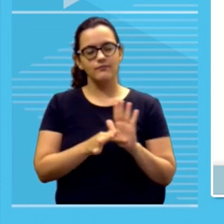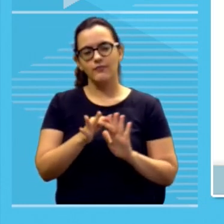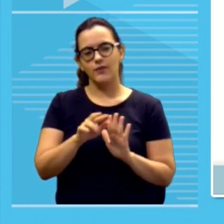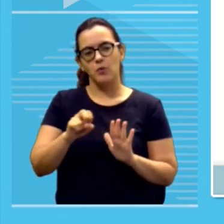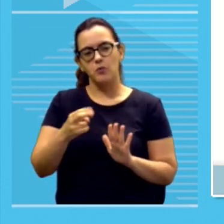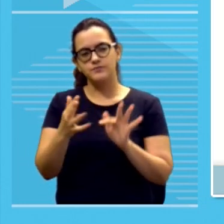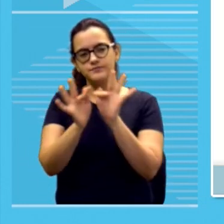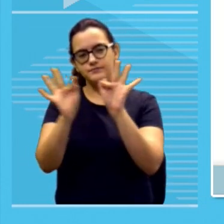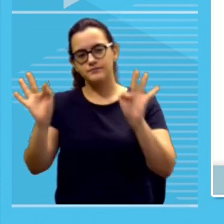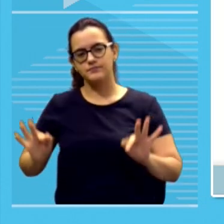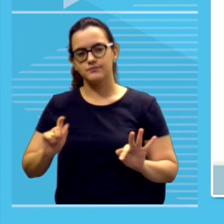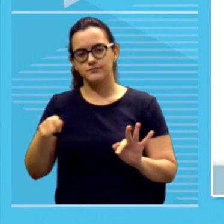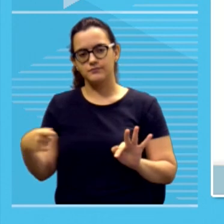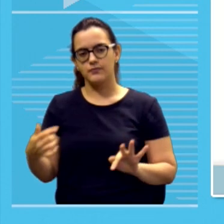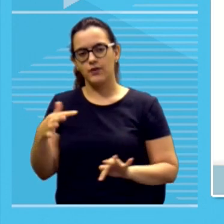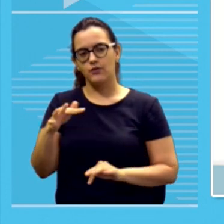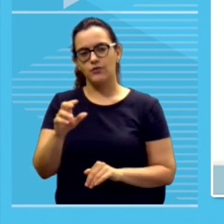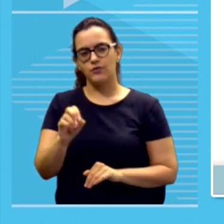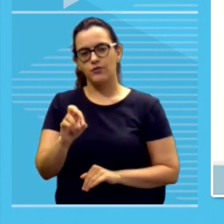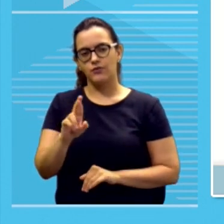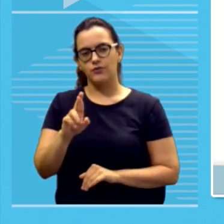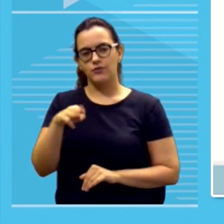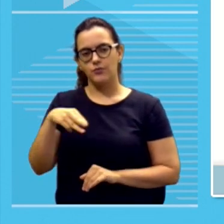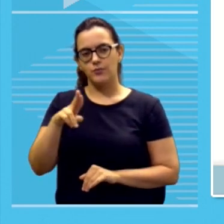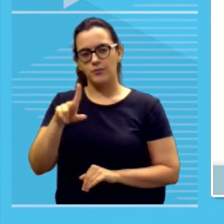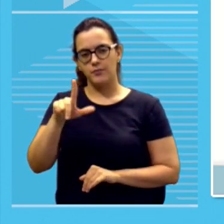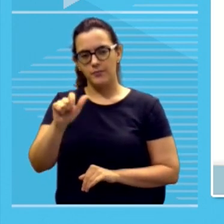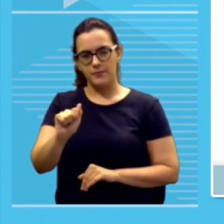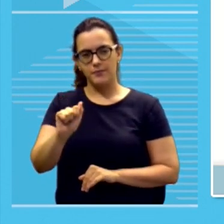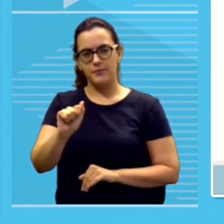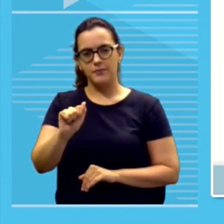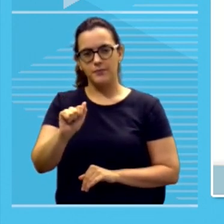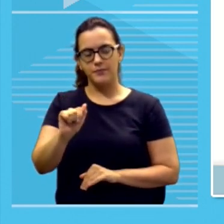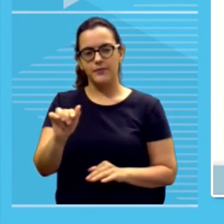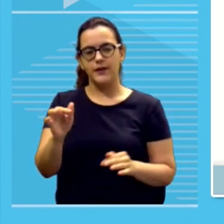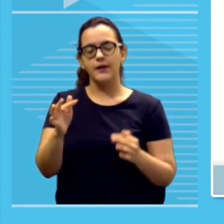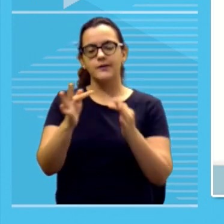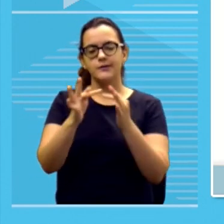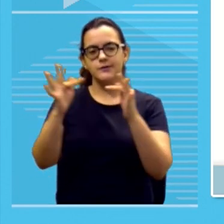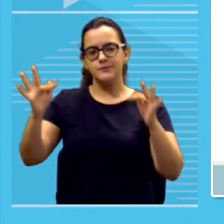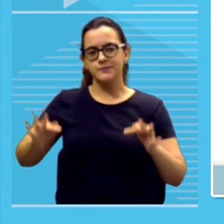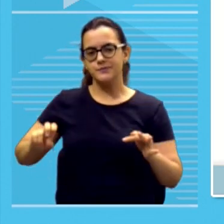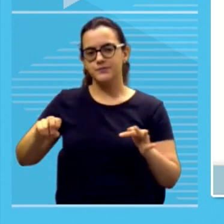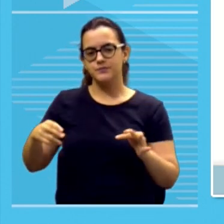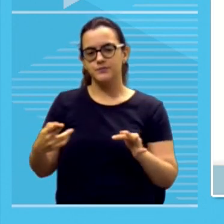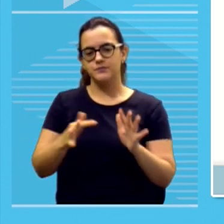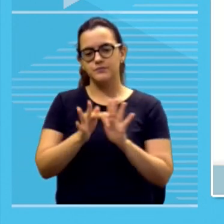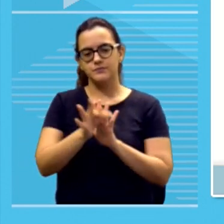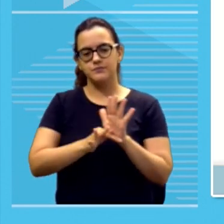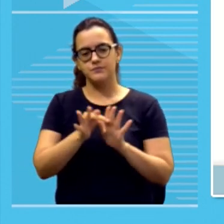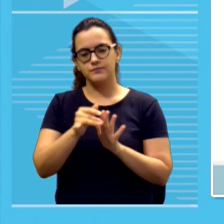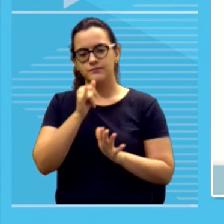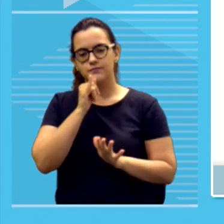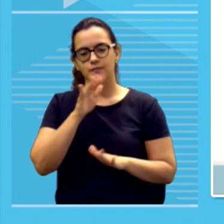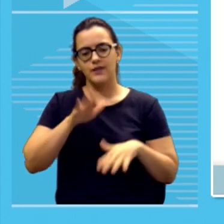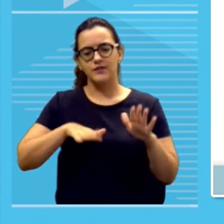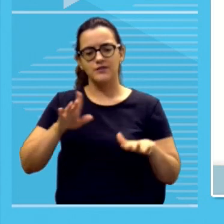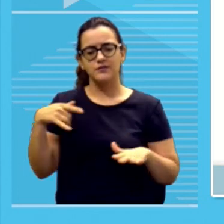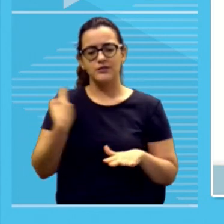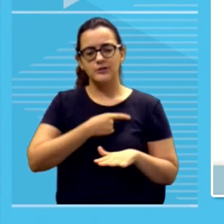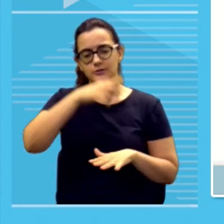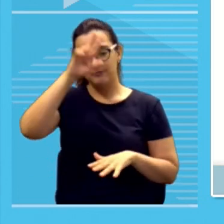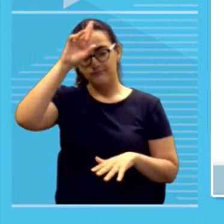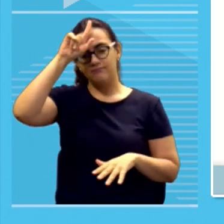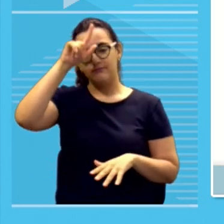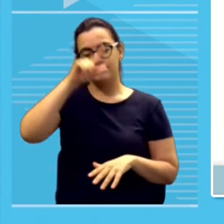pontos eu vou mentir para você não tem hora que a gente troca a gente tá vendo que ela é o x do B mas acaba escrevendo o y do B no lugar do